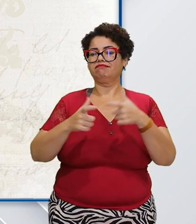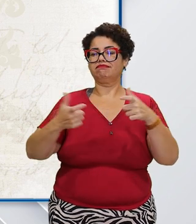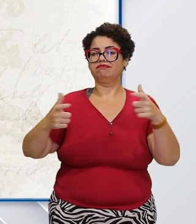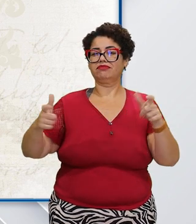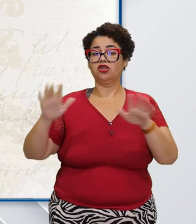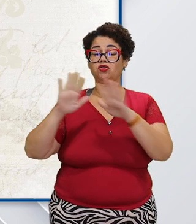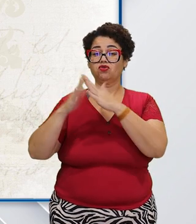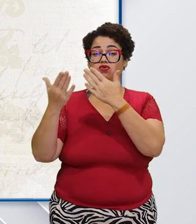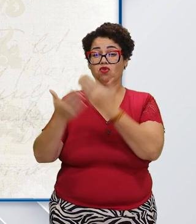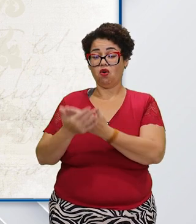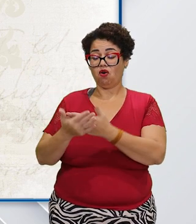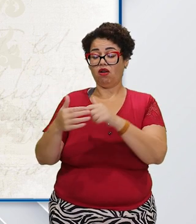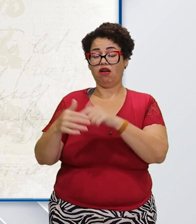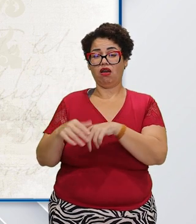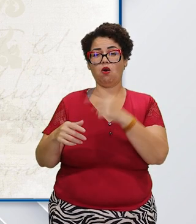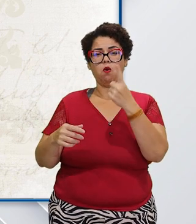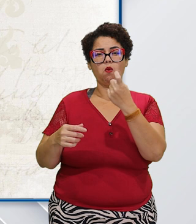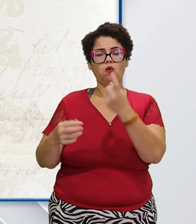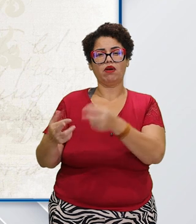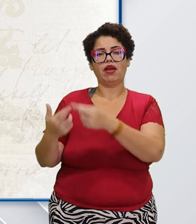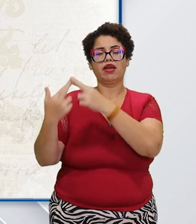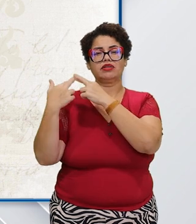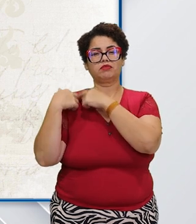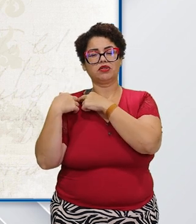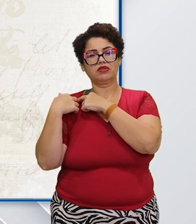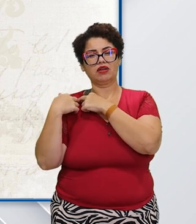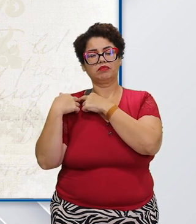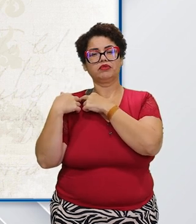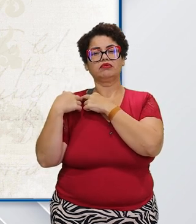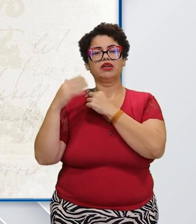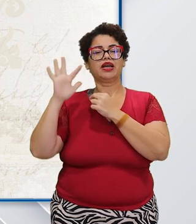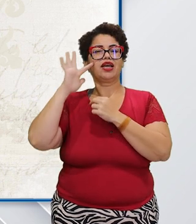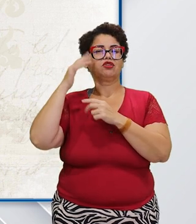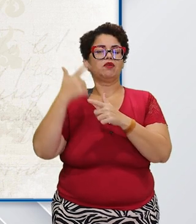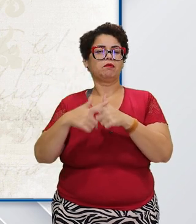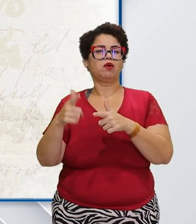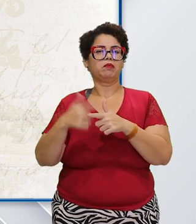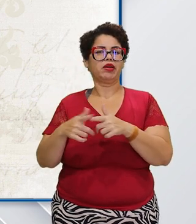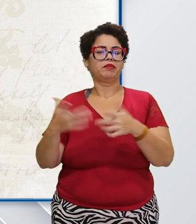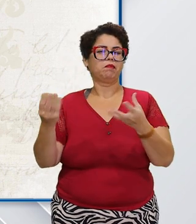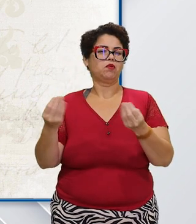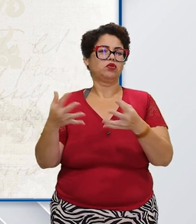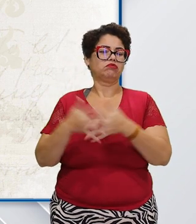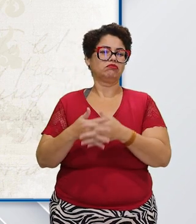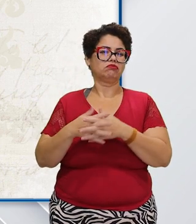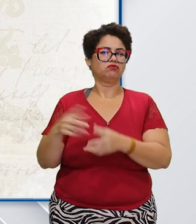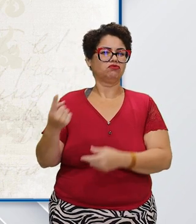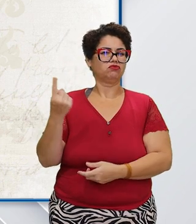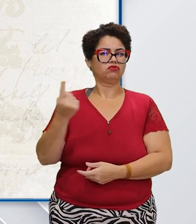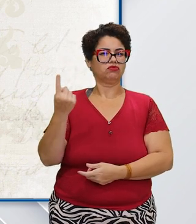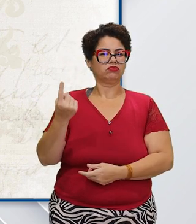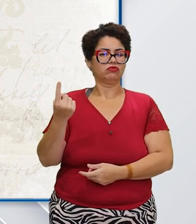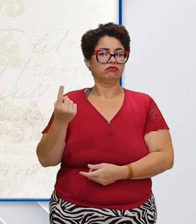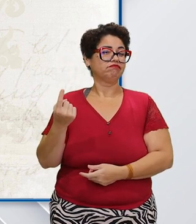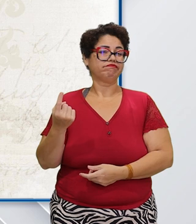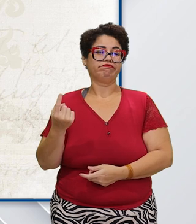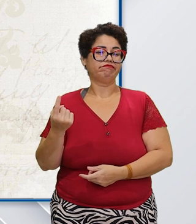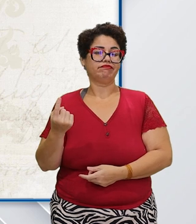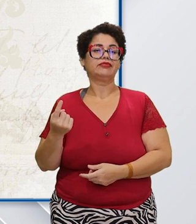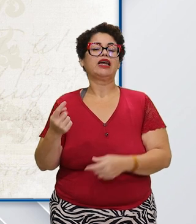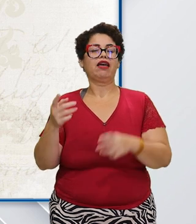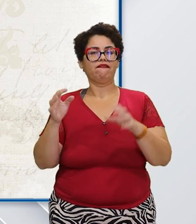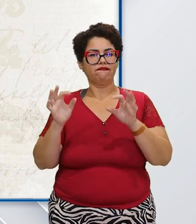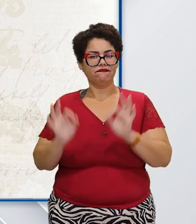amplos e que as escolas não podem ser responsabilizadas por resolver um problema tão complexo sozinhas